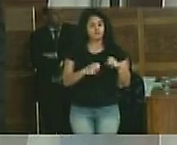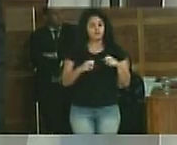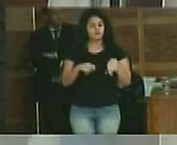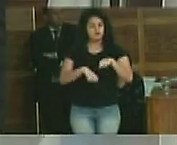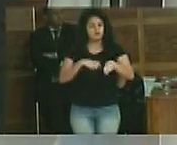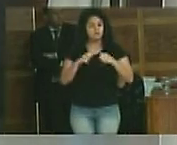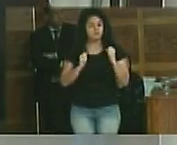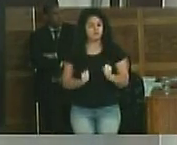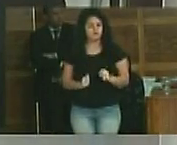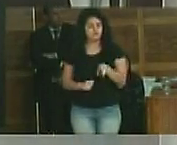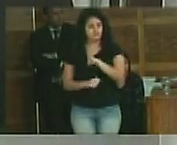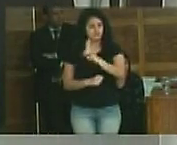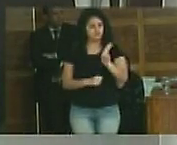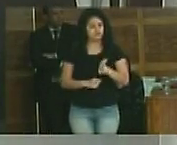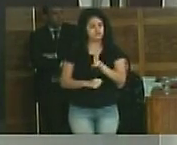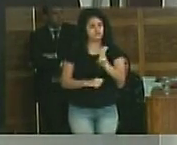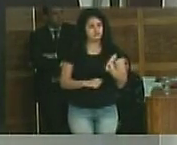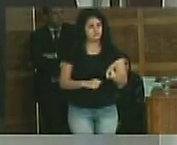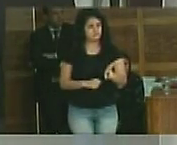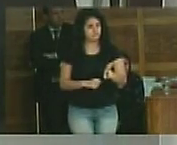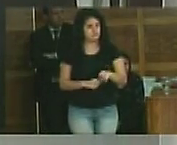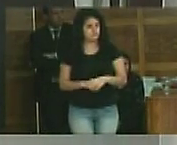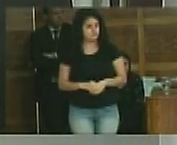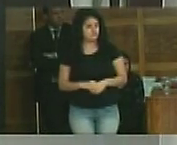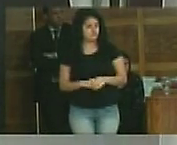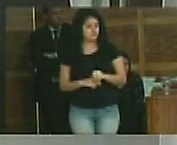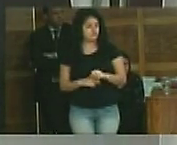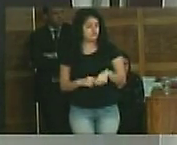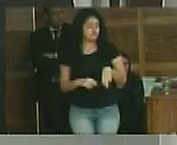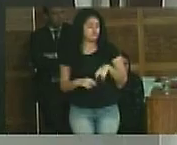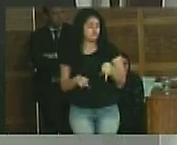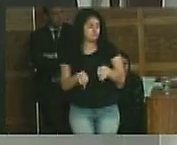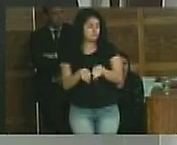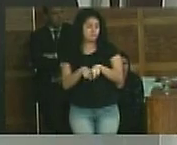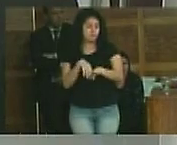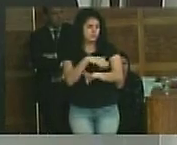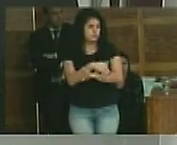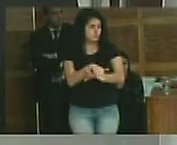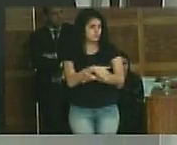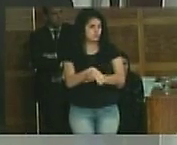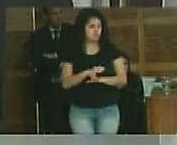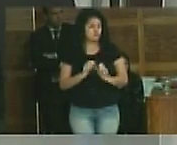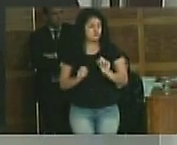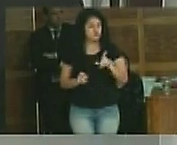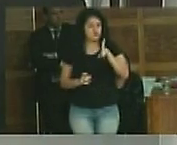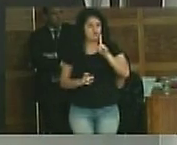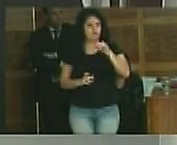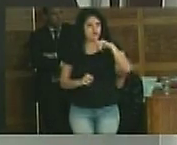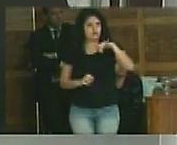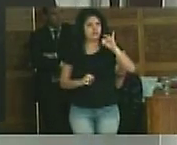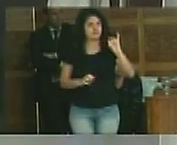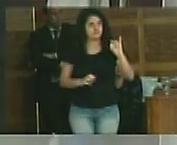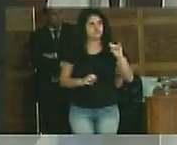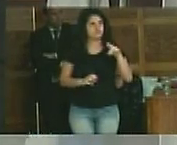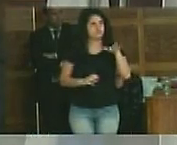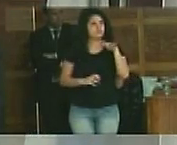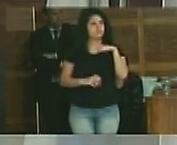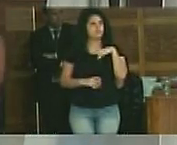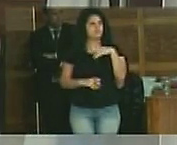esse esporte, o local mais apropriado, ainda é a estrada. Só que o DENIT está deixando,